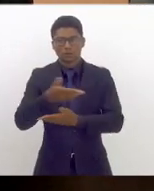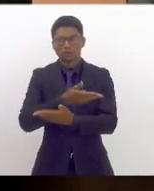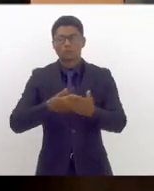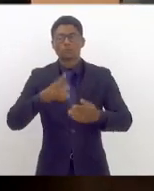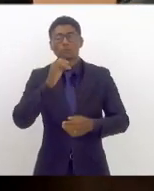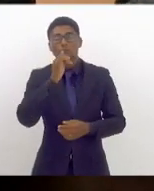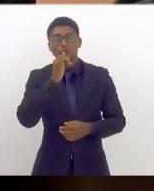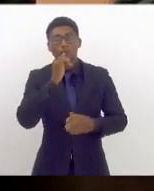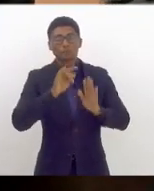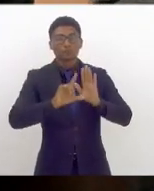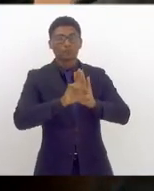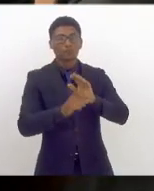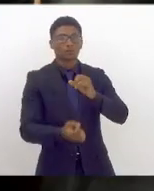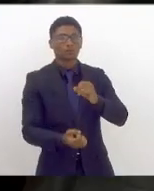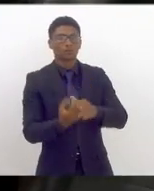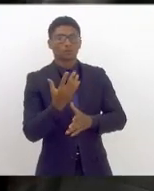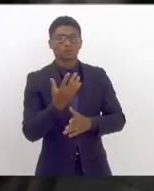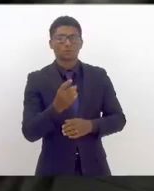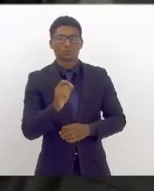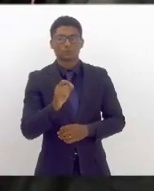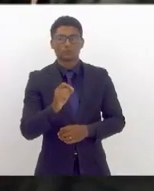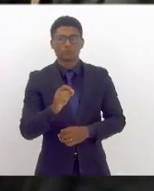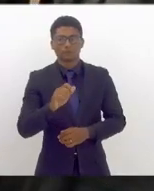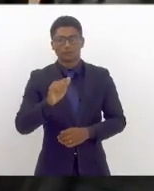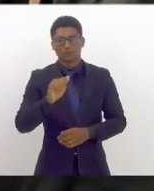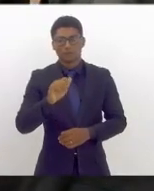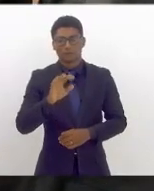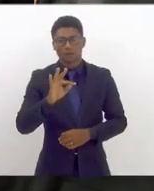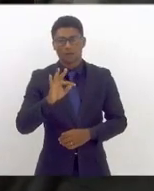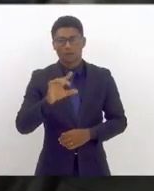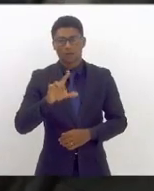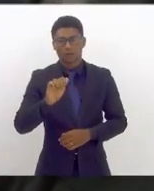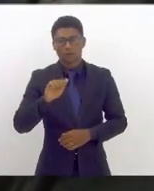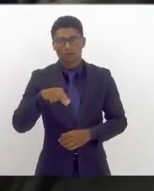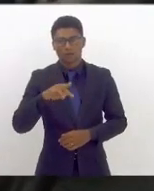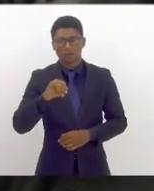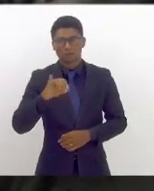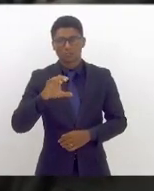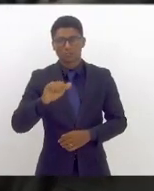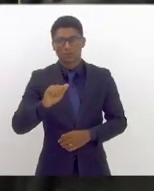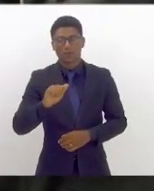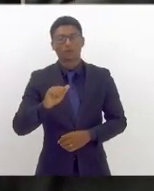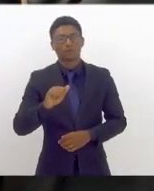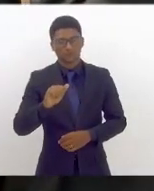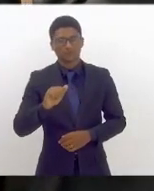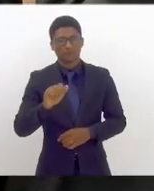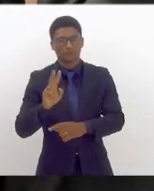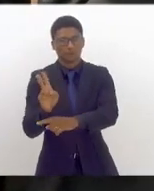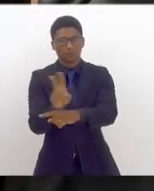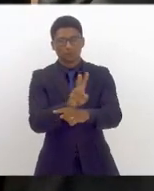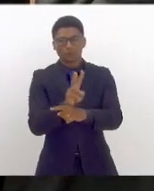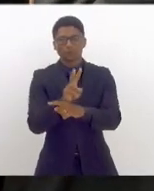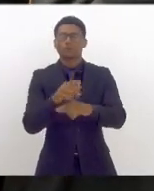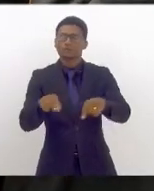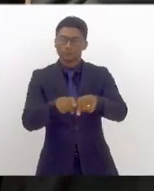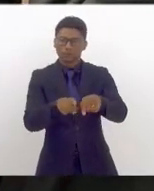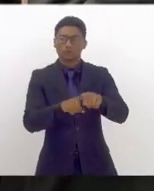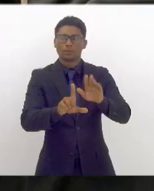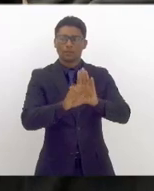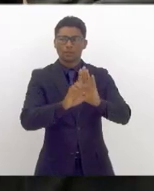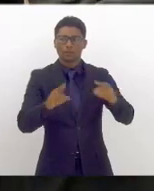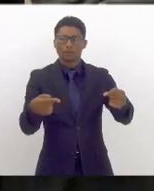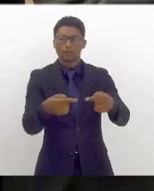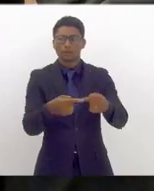talvez de defesa da Mata Atlântica e de reconstituição ecológica da Mata Atlântica mas o deputado